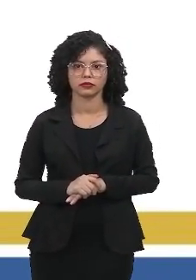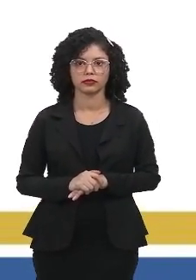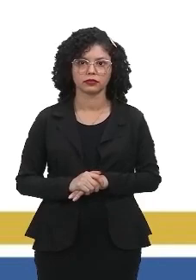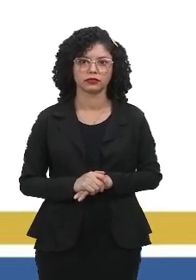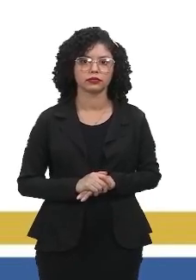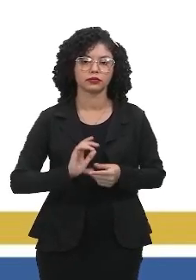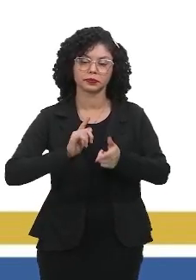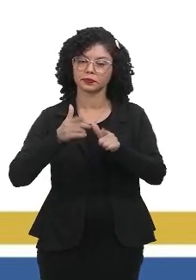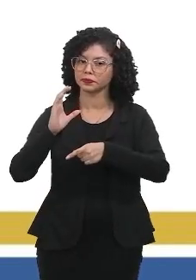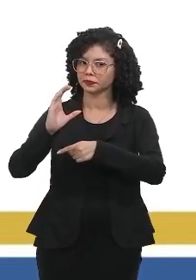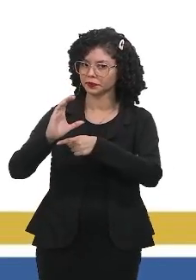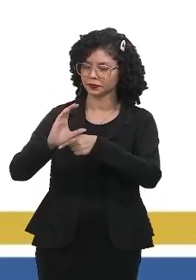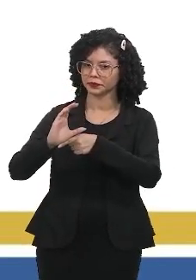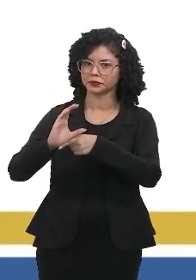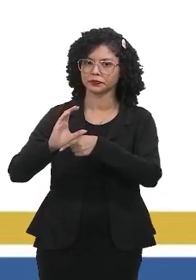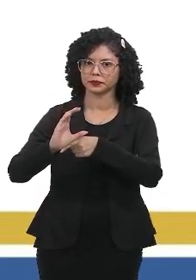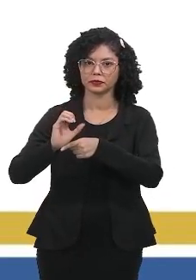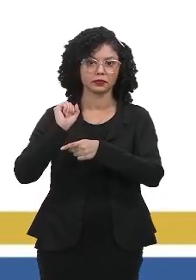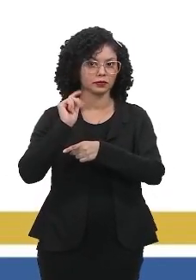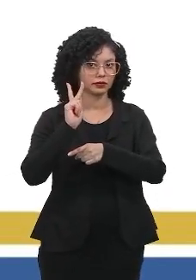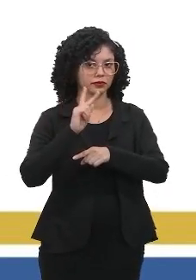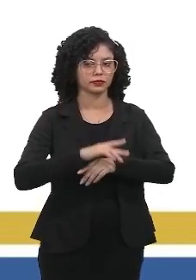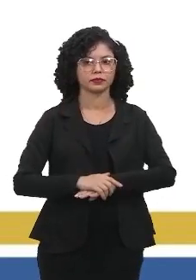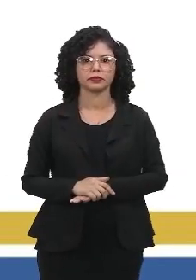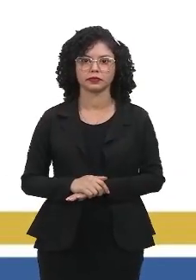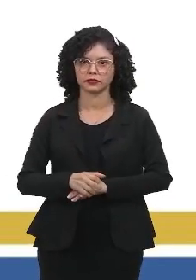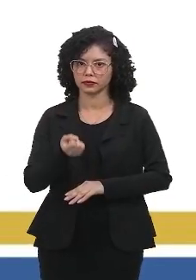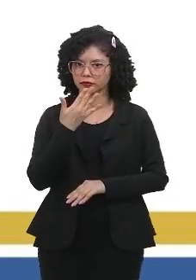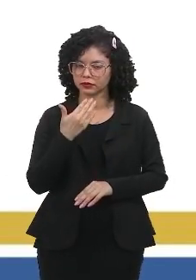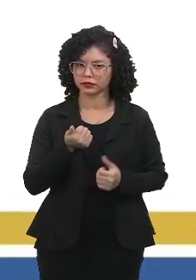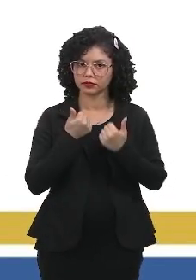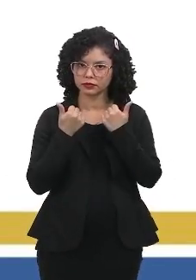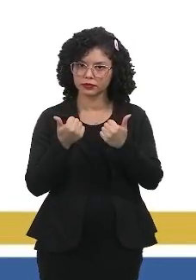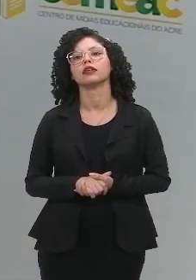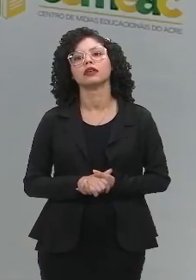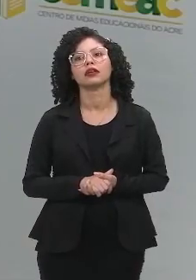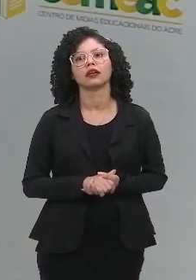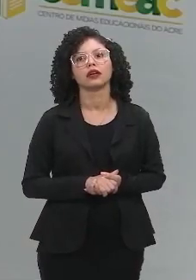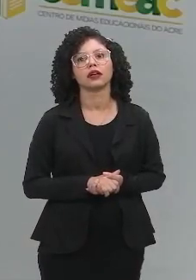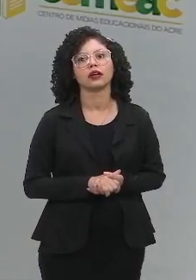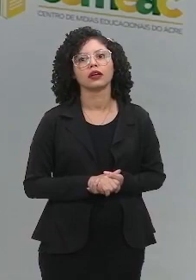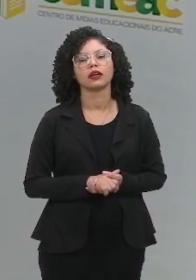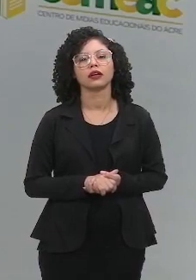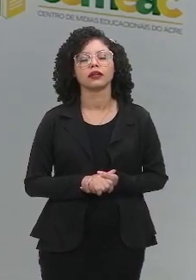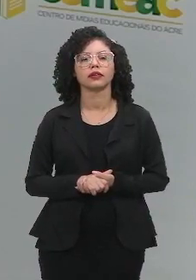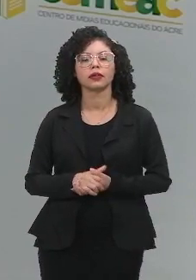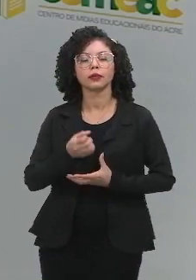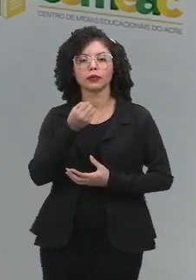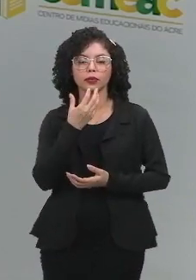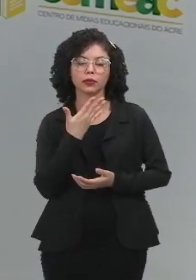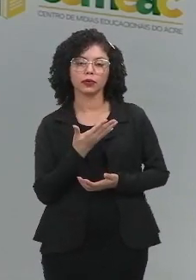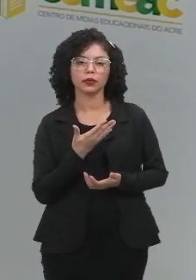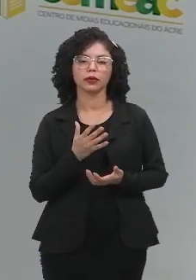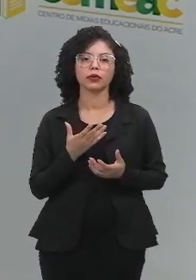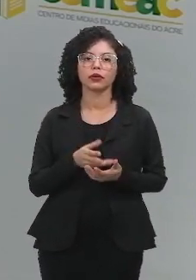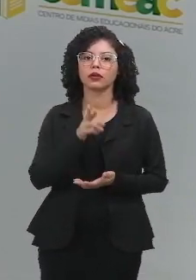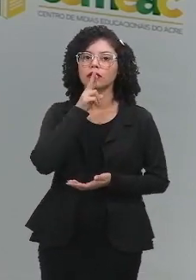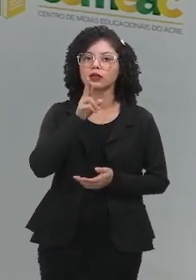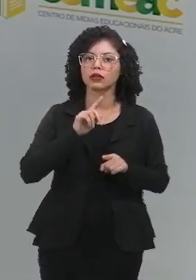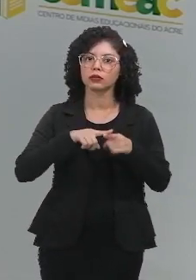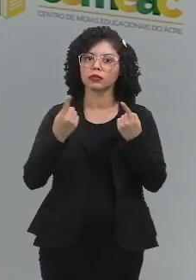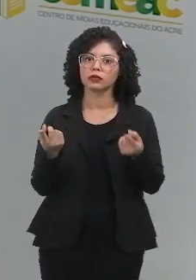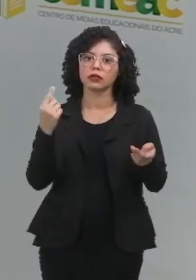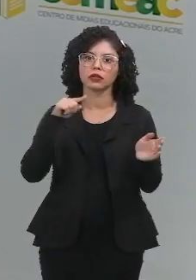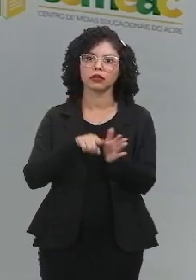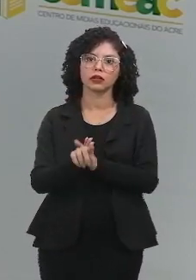letra C Ok tudo bem com vocês foi essa a resolução de mais uma